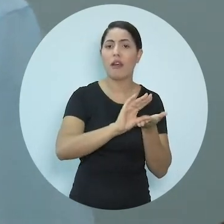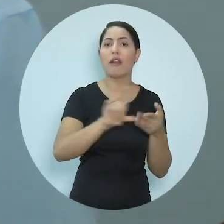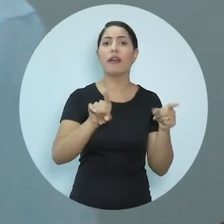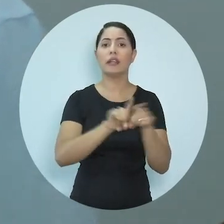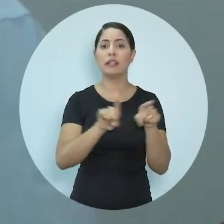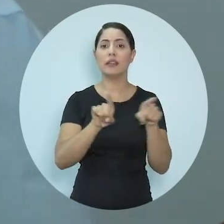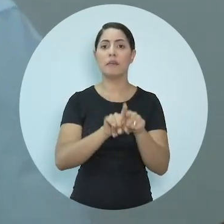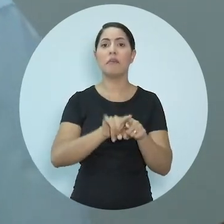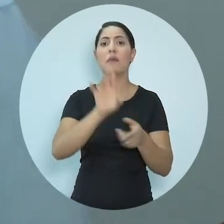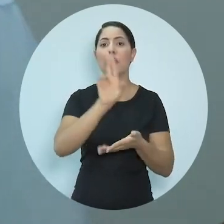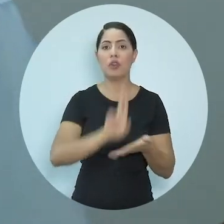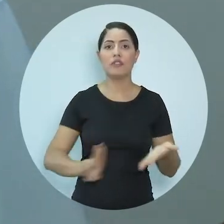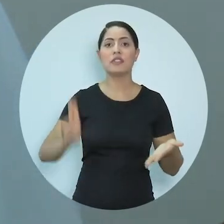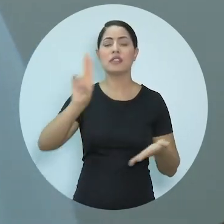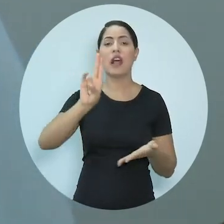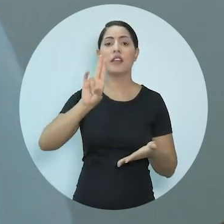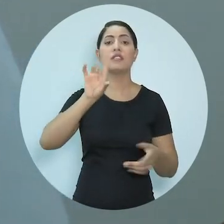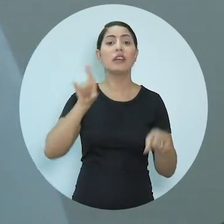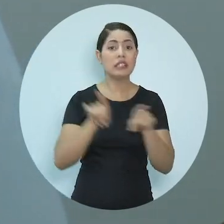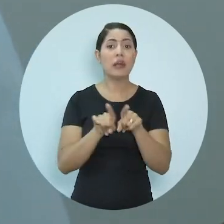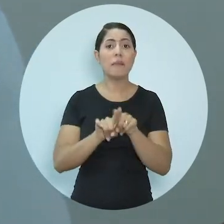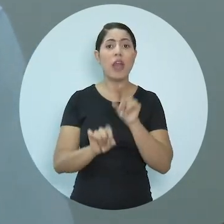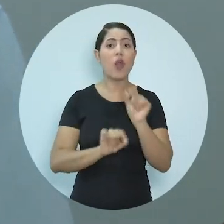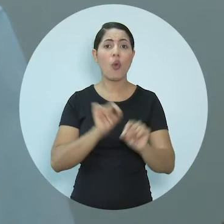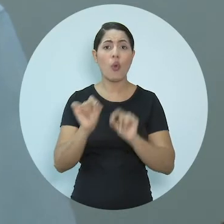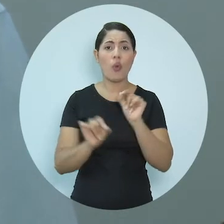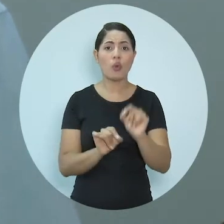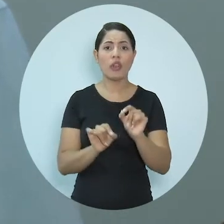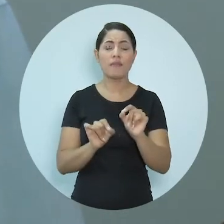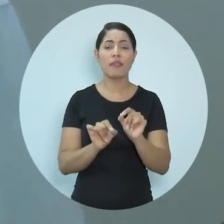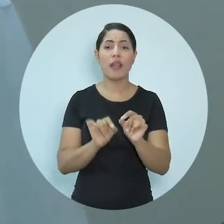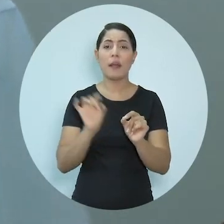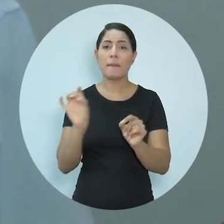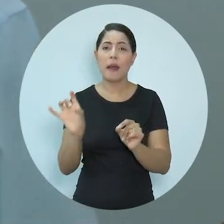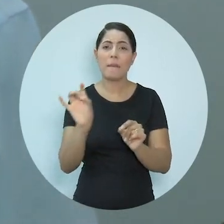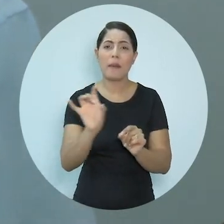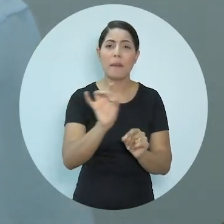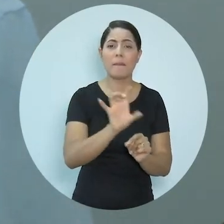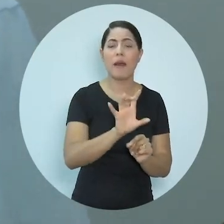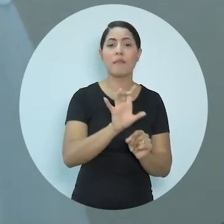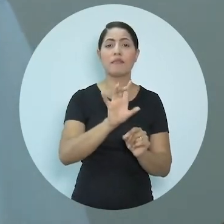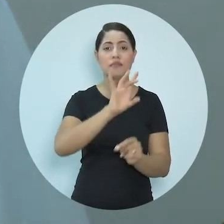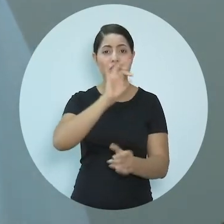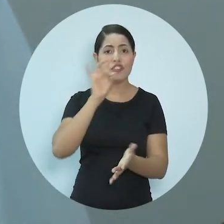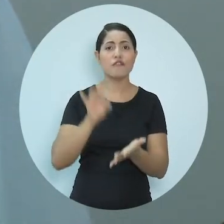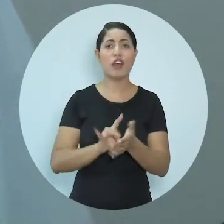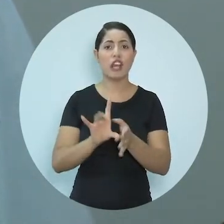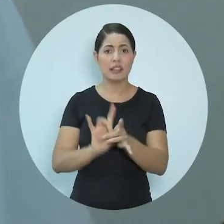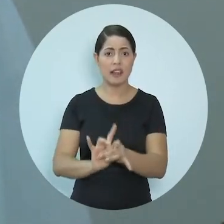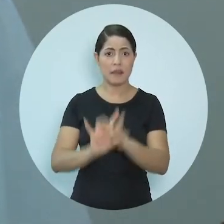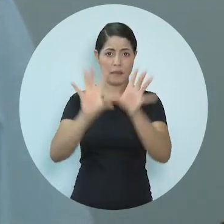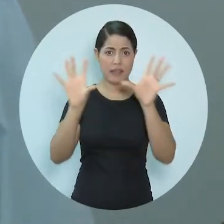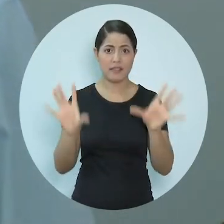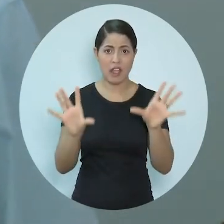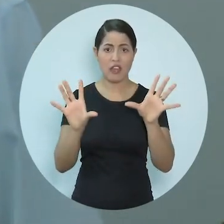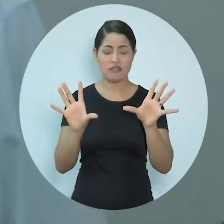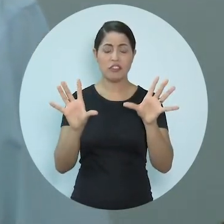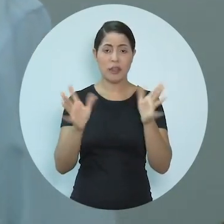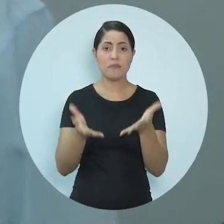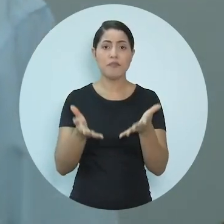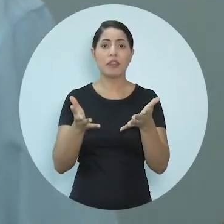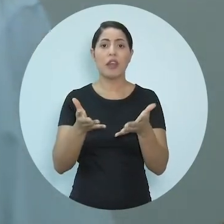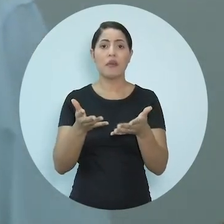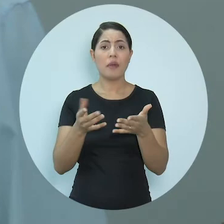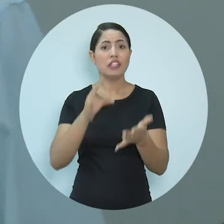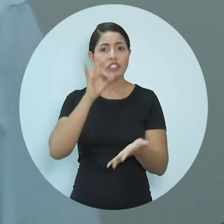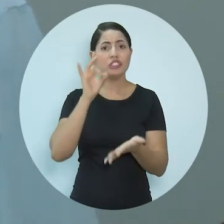para financiamento das universidades, aquilo que significa também a liberdade de cátedra, a capacidade e autonomia que as